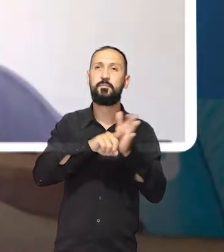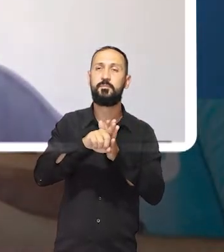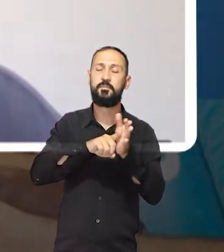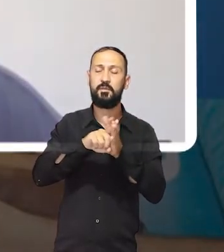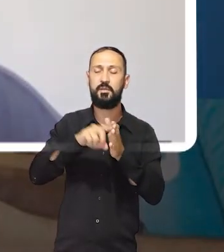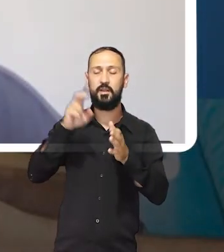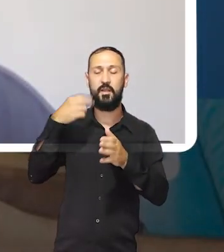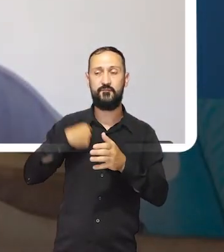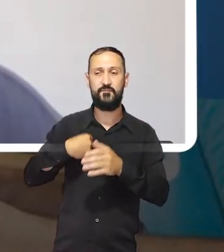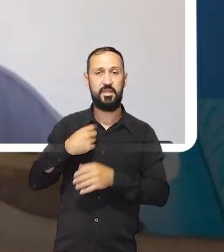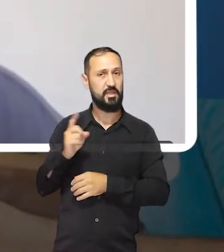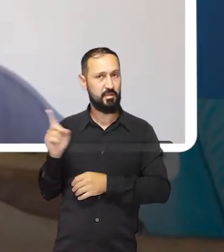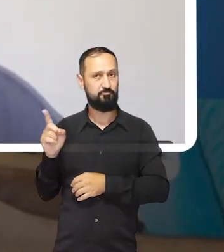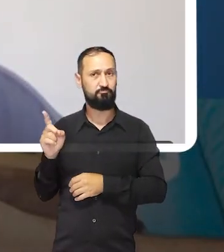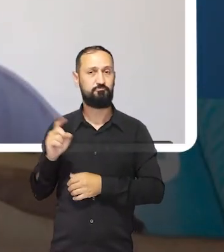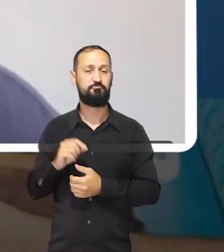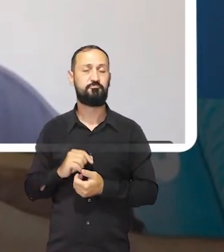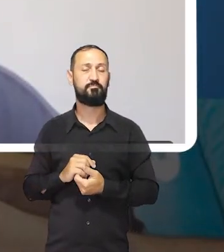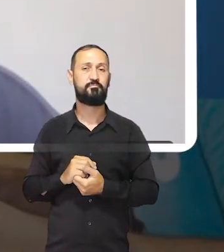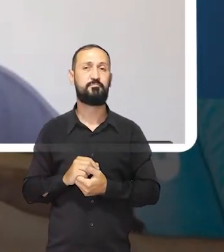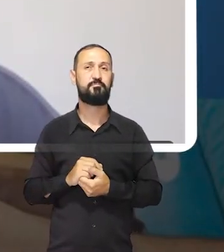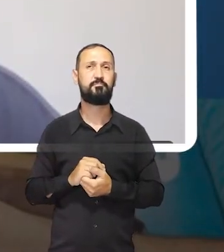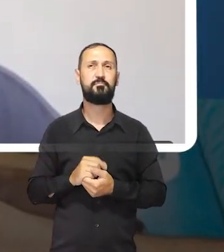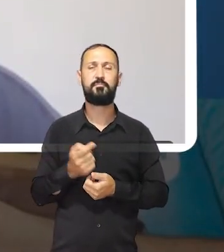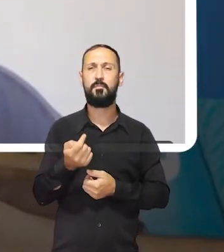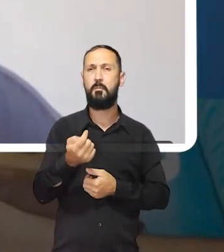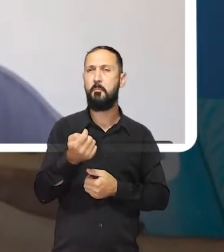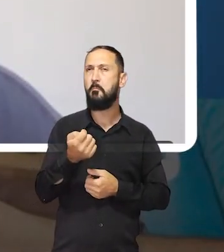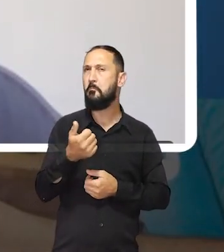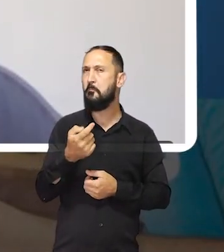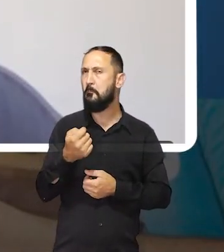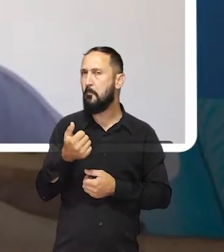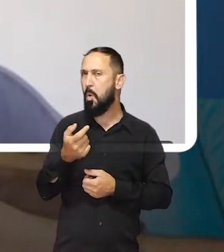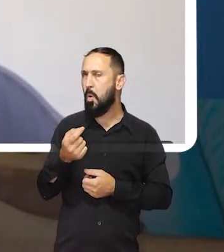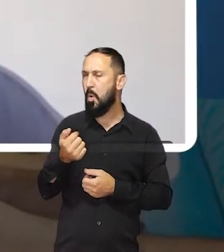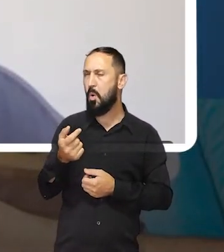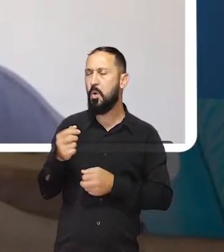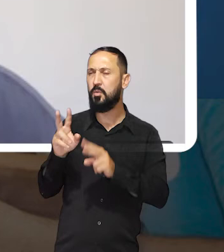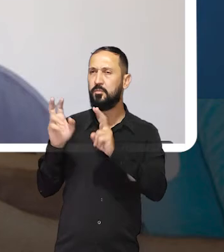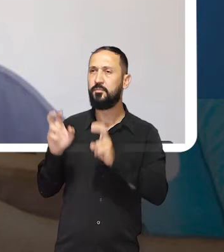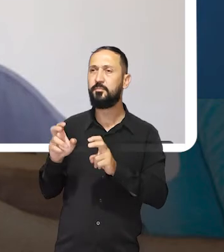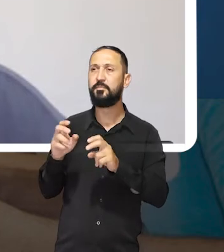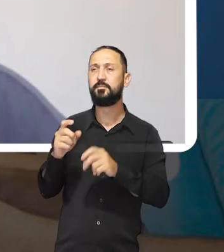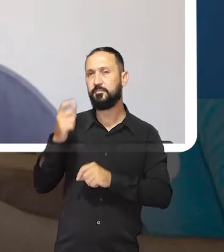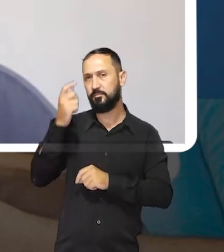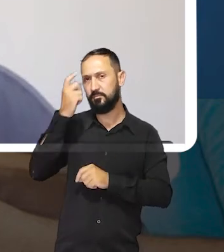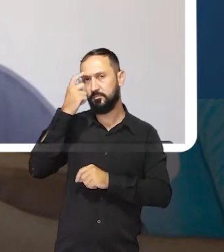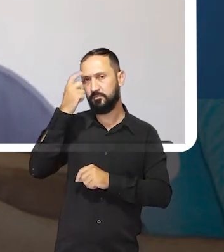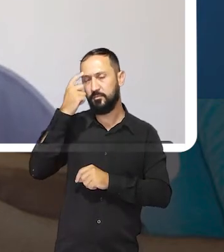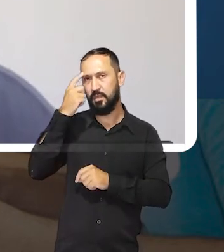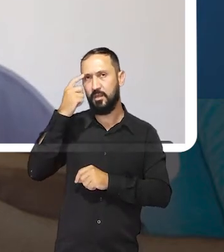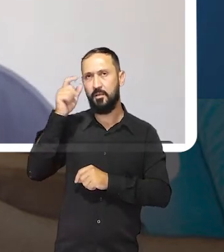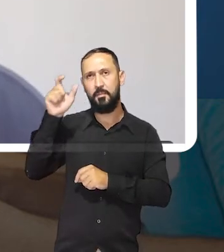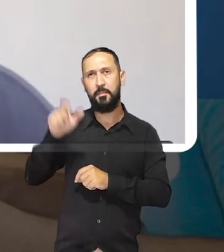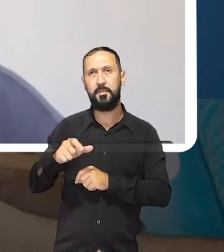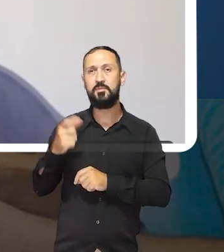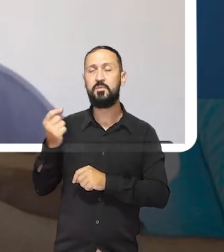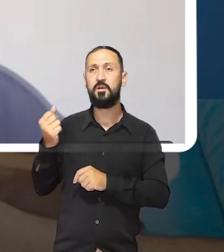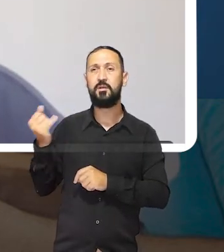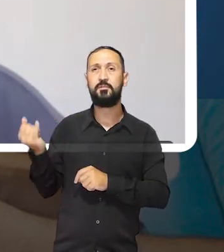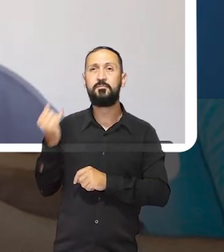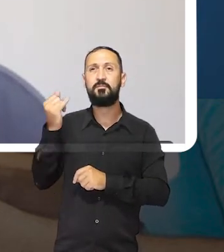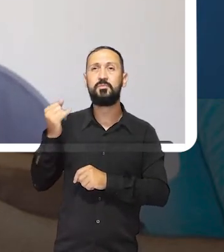fui pesquisar na bibliografia e encontrei pouca coisa sobre ela, mas eu achei que era uma